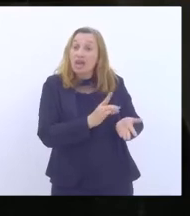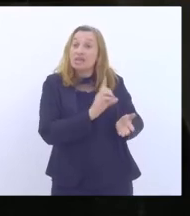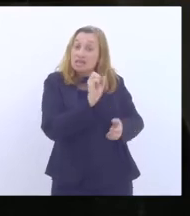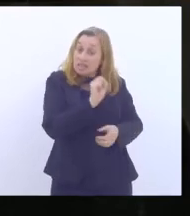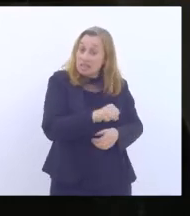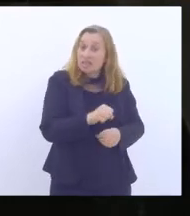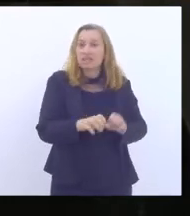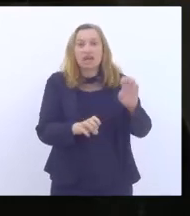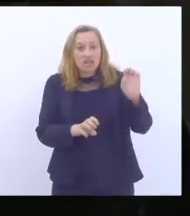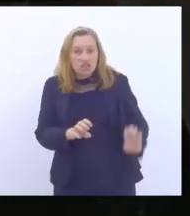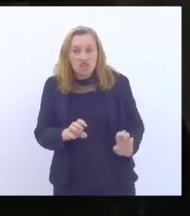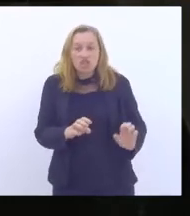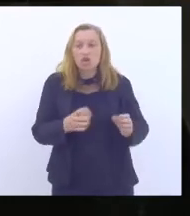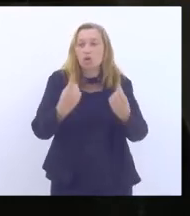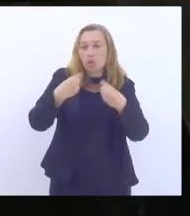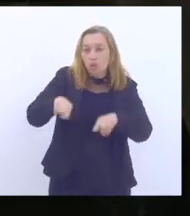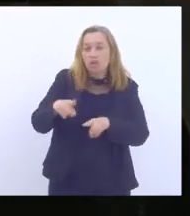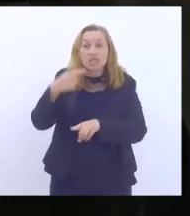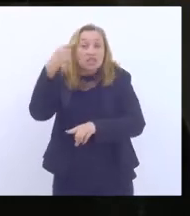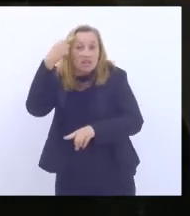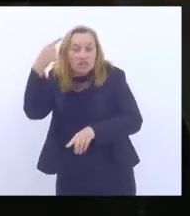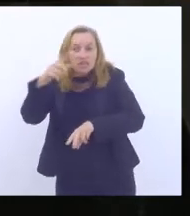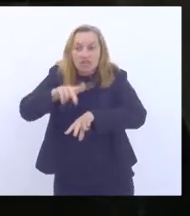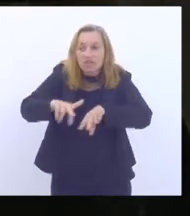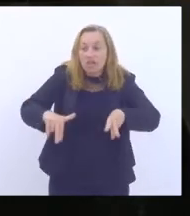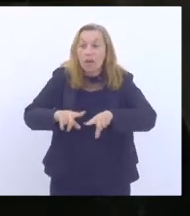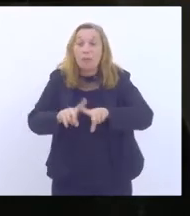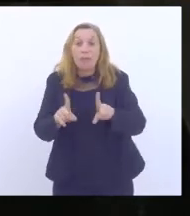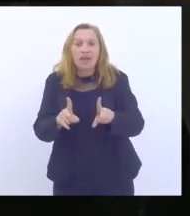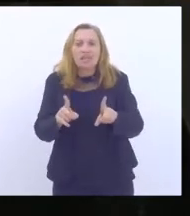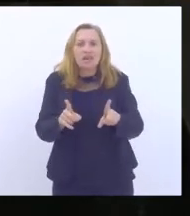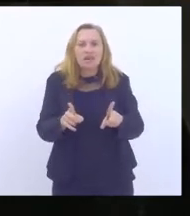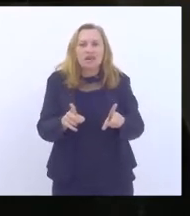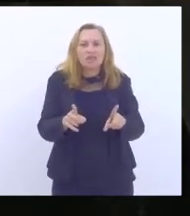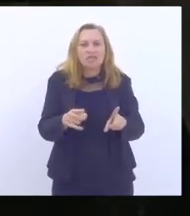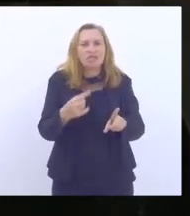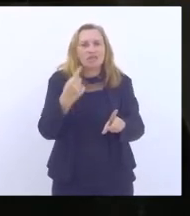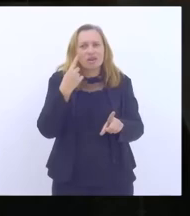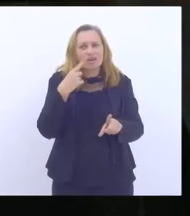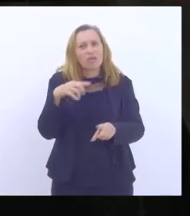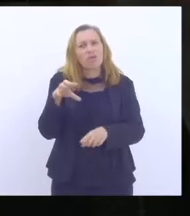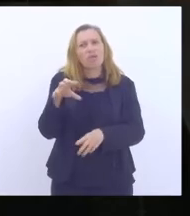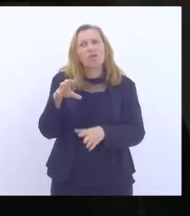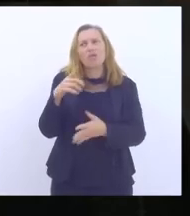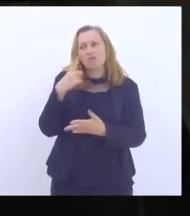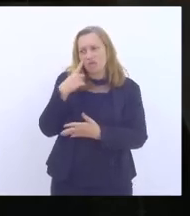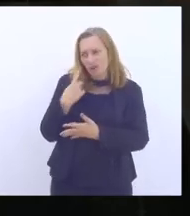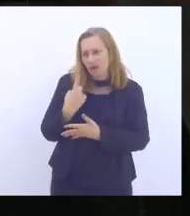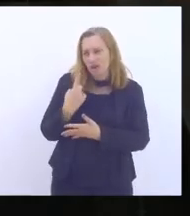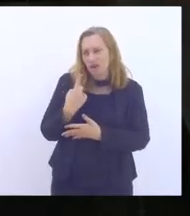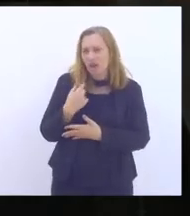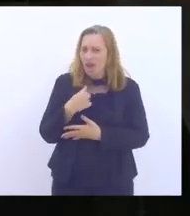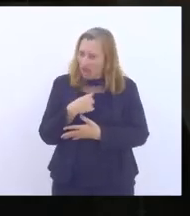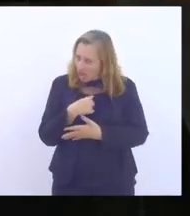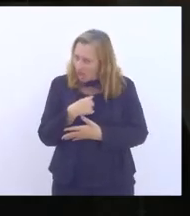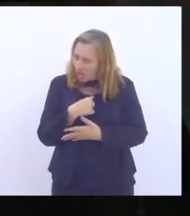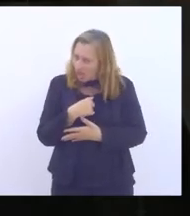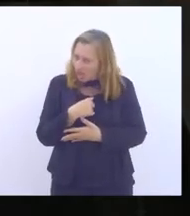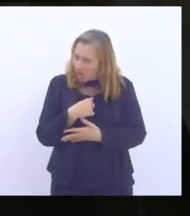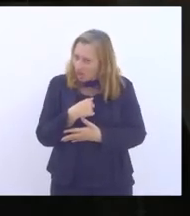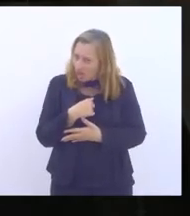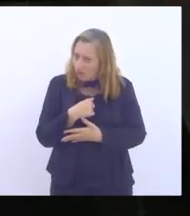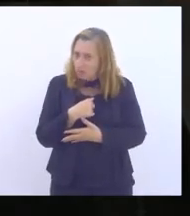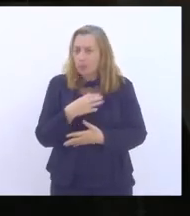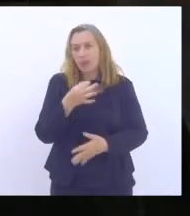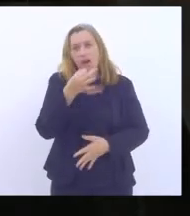esquerda é contra a ideologia de gênero mas aí eu tenho que me de parar e ouvir com isso eu tenho meu